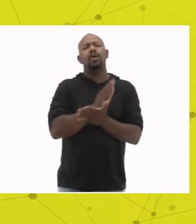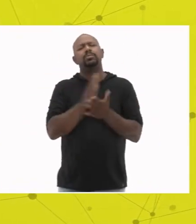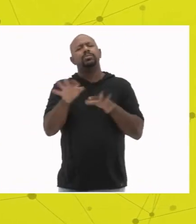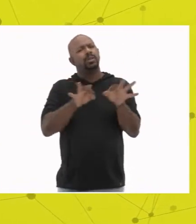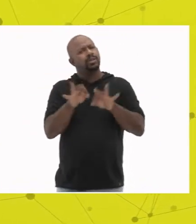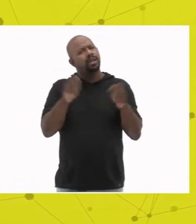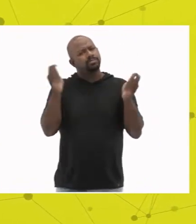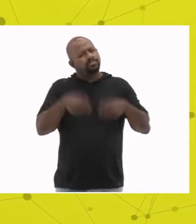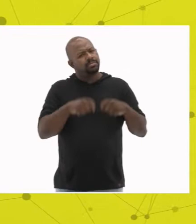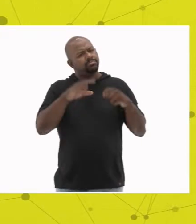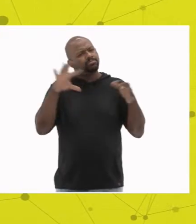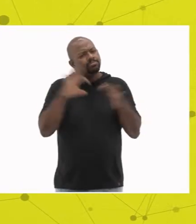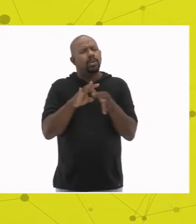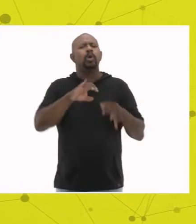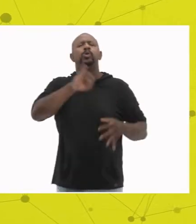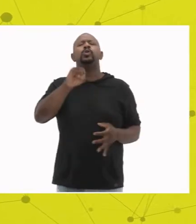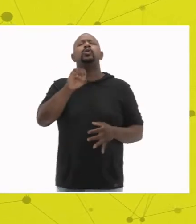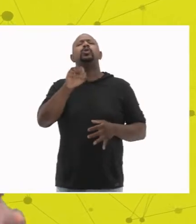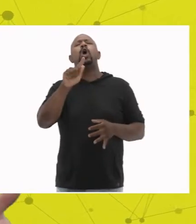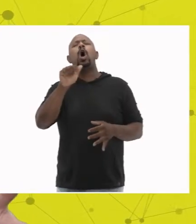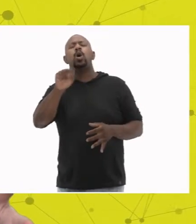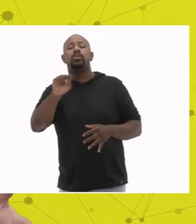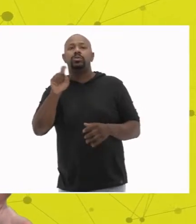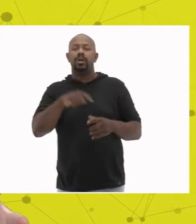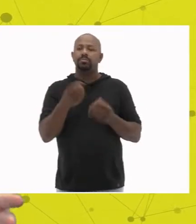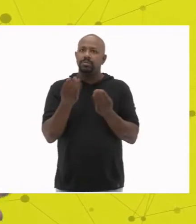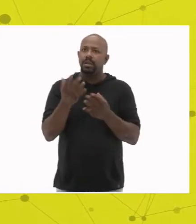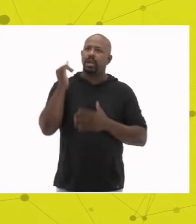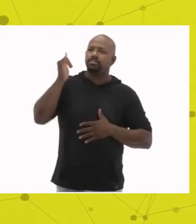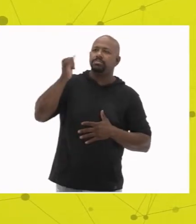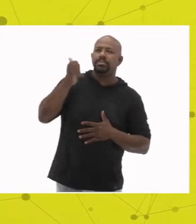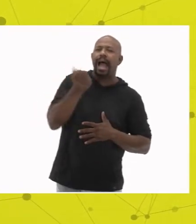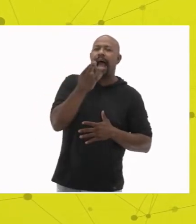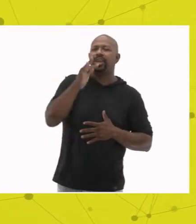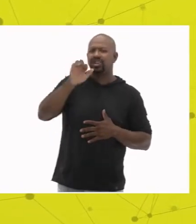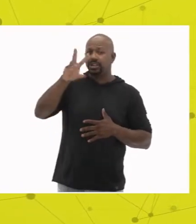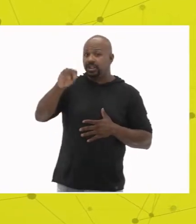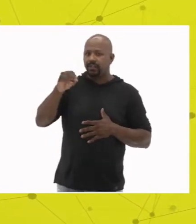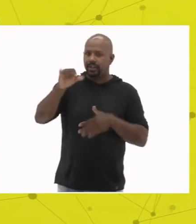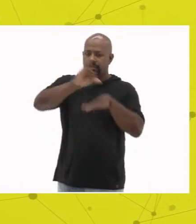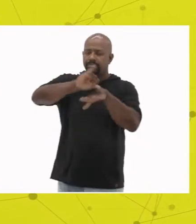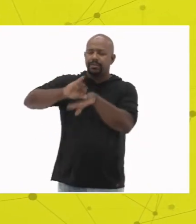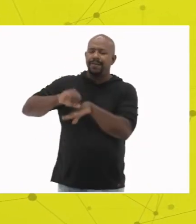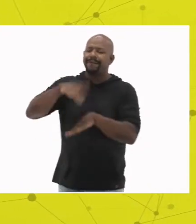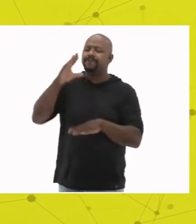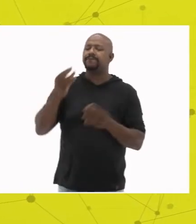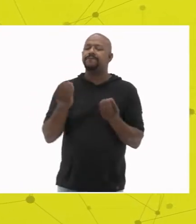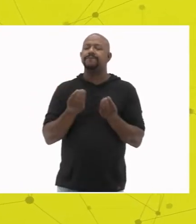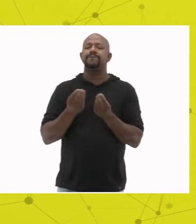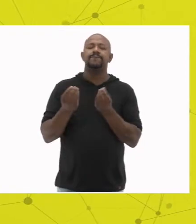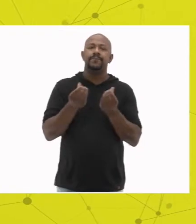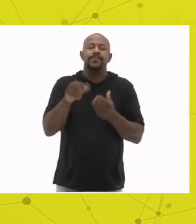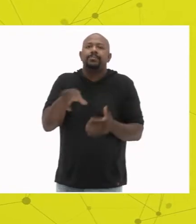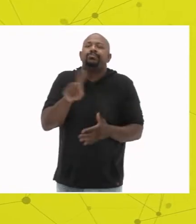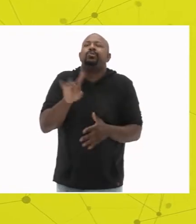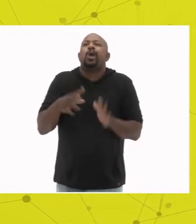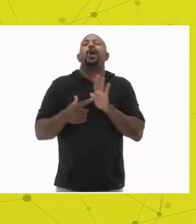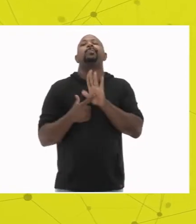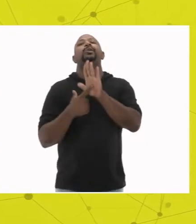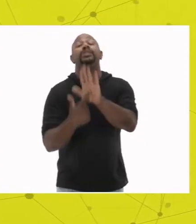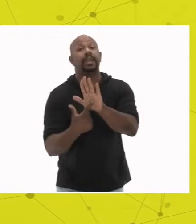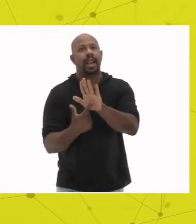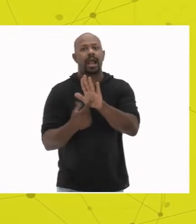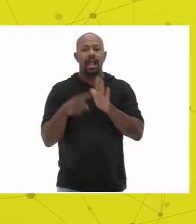projetos que levem em conta elementos de jogos como forma de fazer as narrativas das exposições mais saborosas. Não se trata